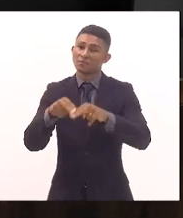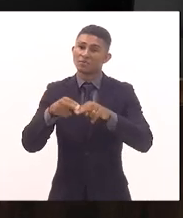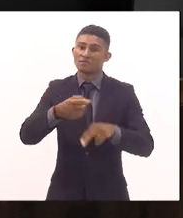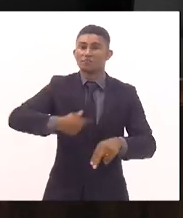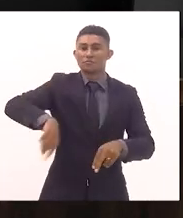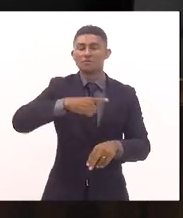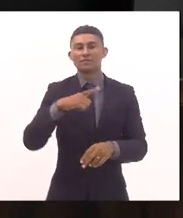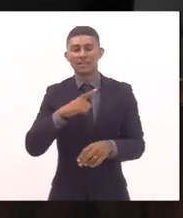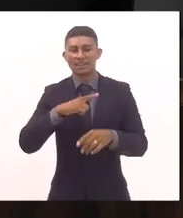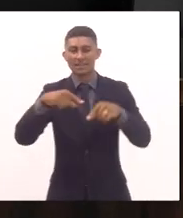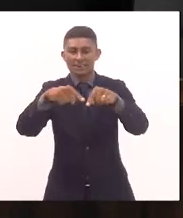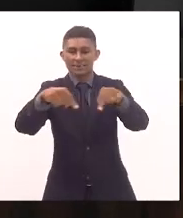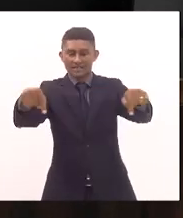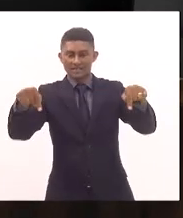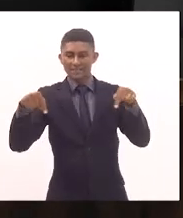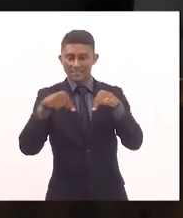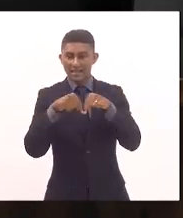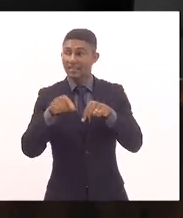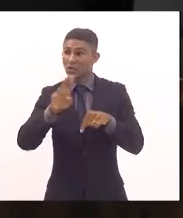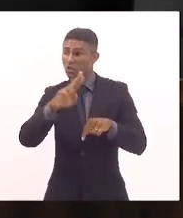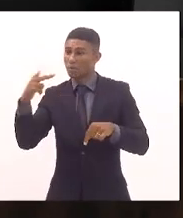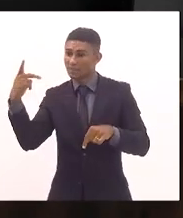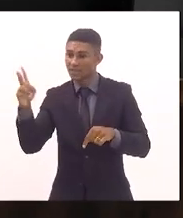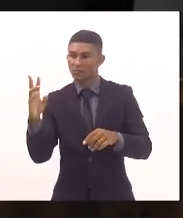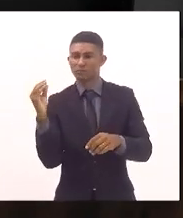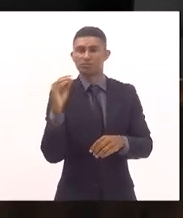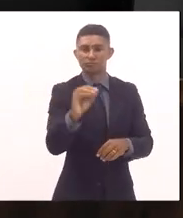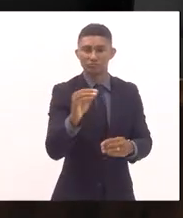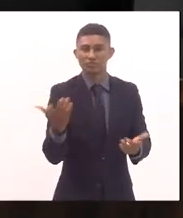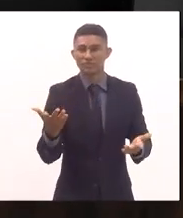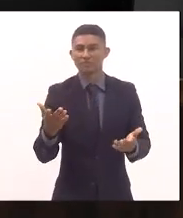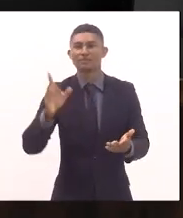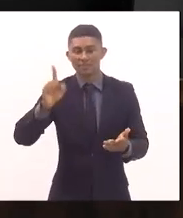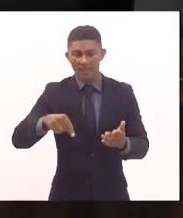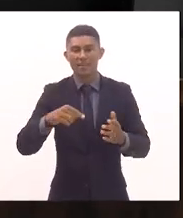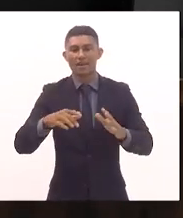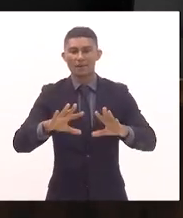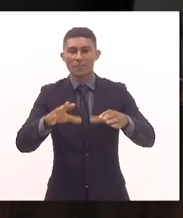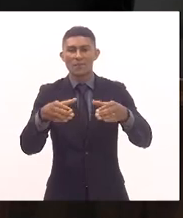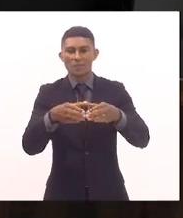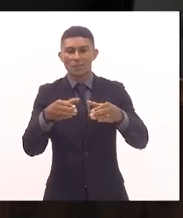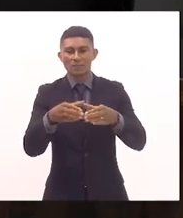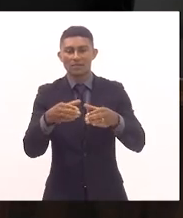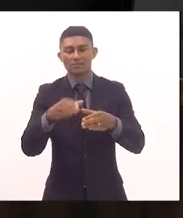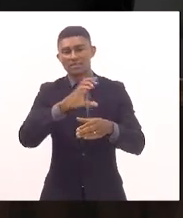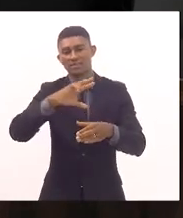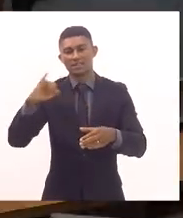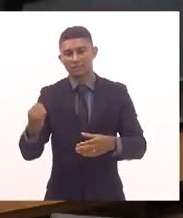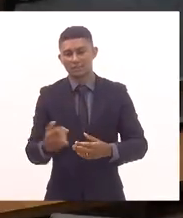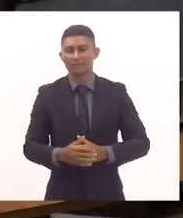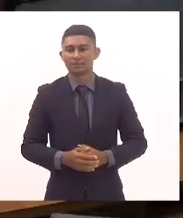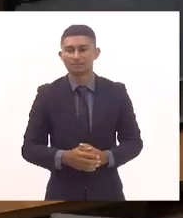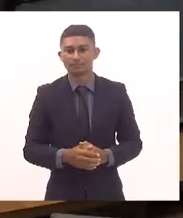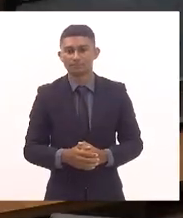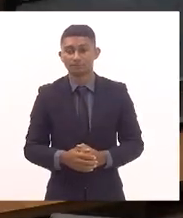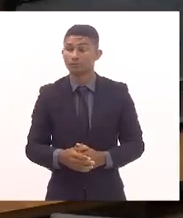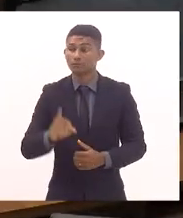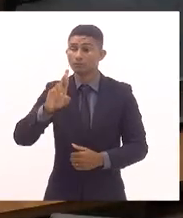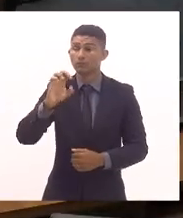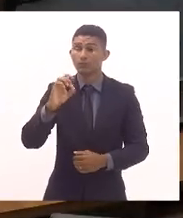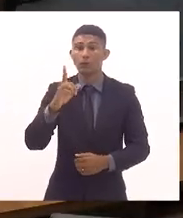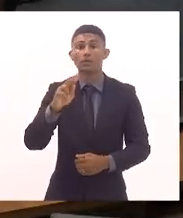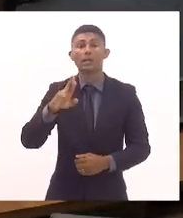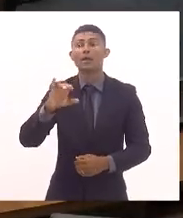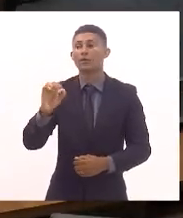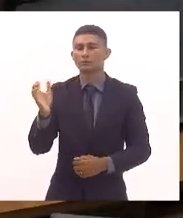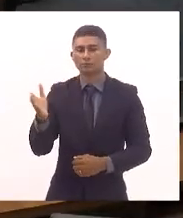sala com o nome de Vossa Excelência, da Comissão de Constituição e Justiça. Deputado Rodrigo Amorim. Presidente,